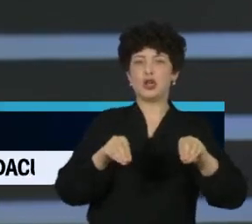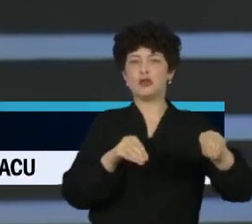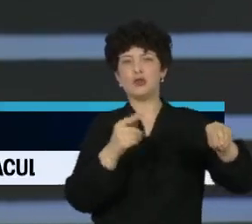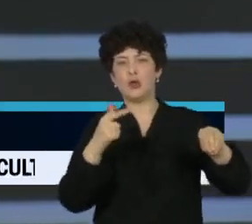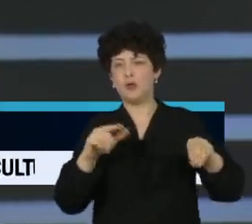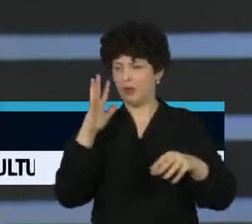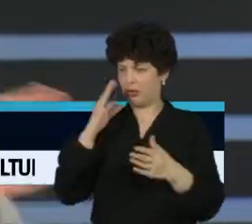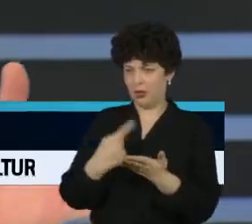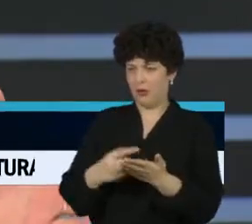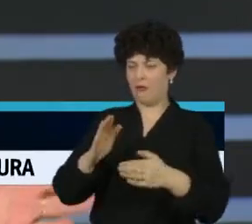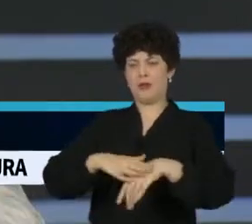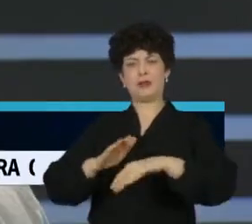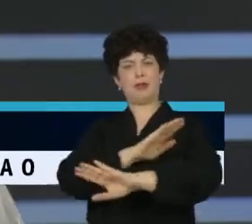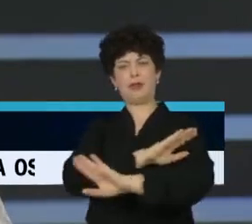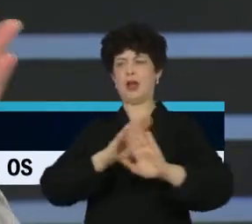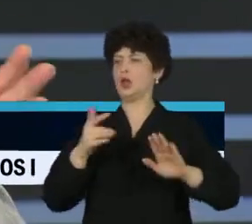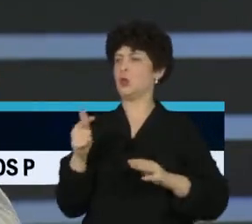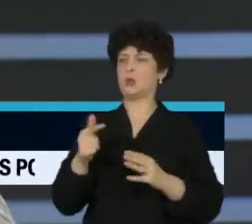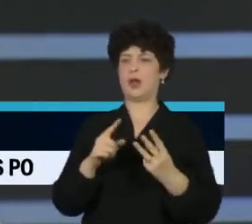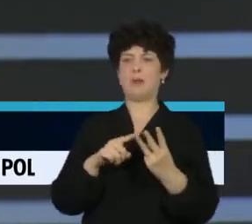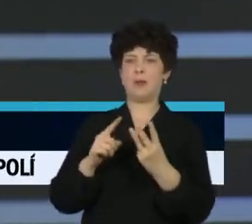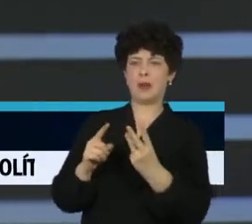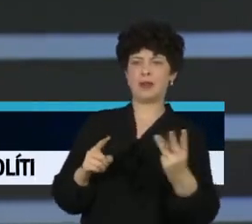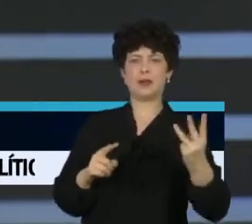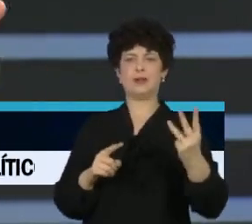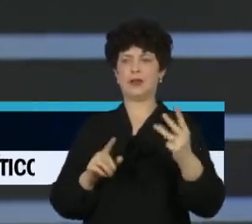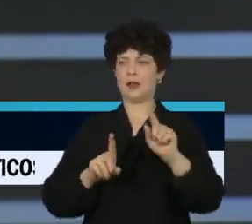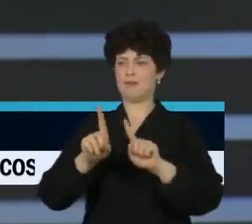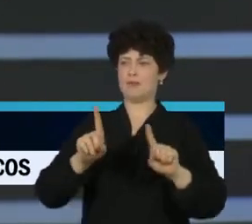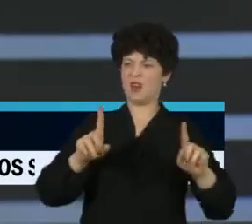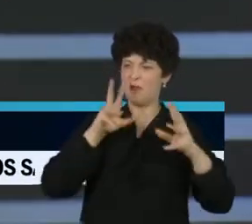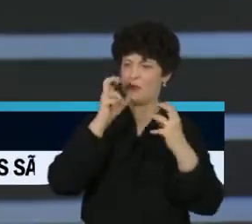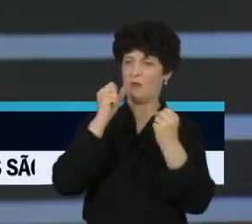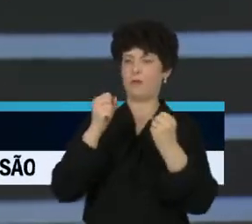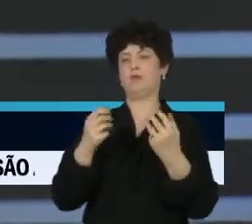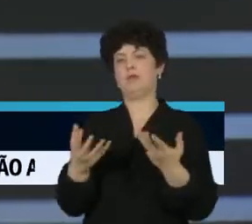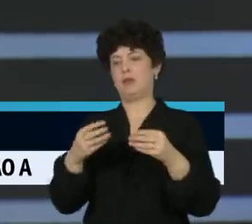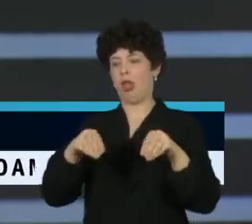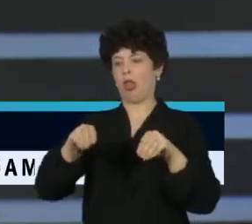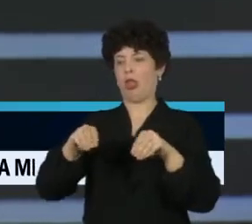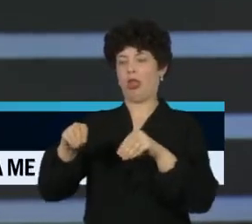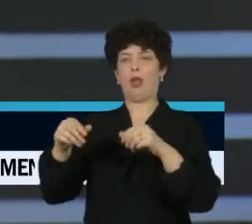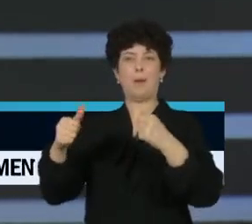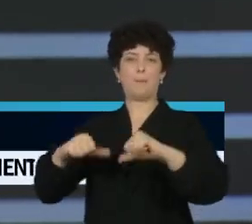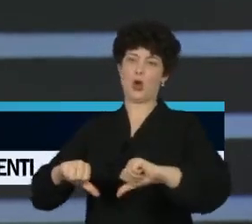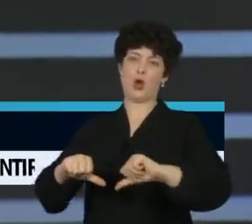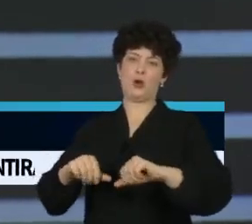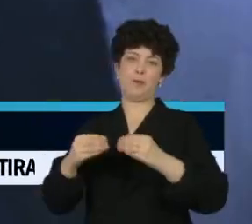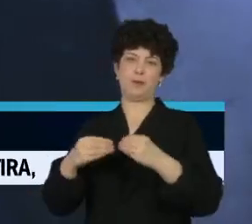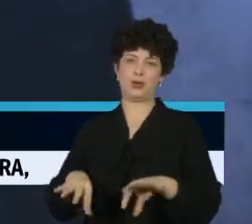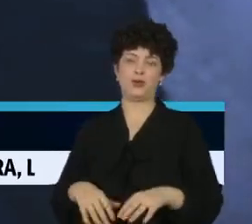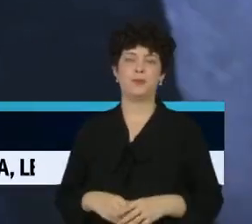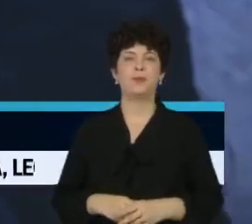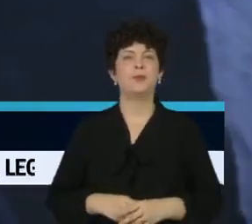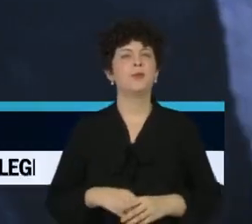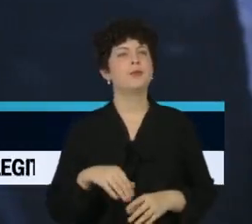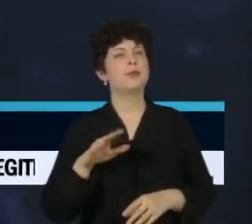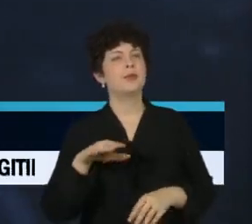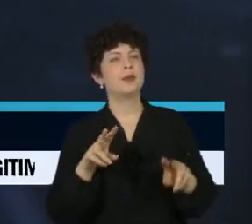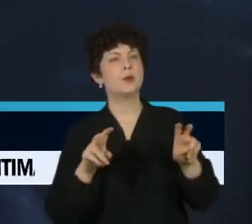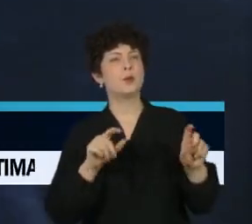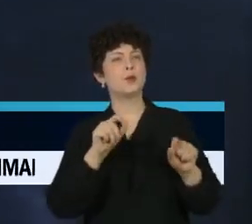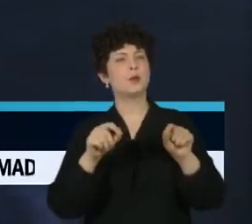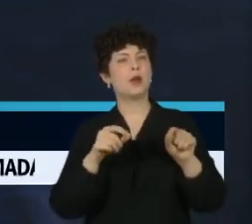que não vai fazer, não vai ter a terceira via e toca a vida, porque adiamento só prejudica. Agora, sobre